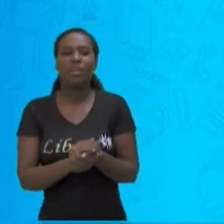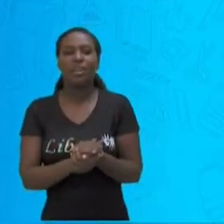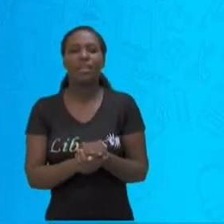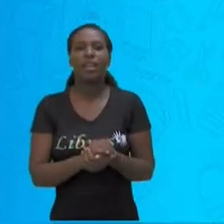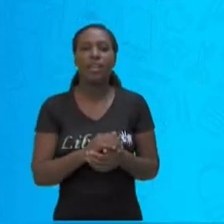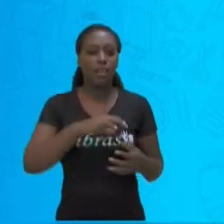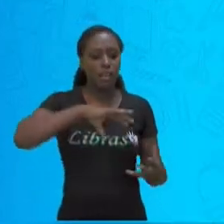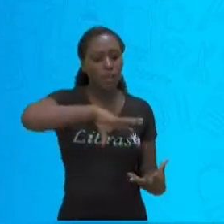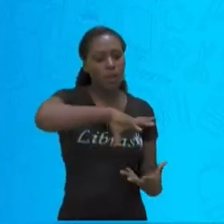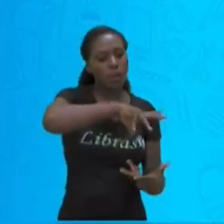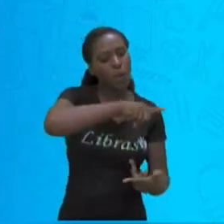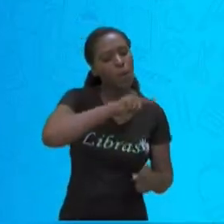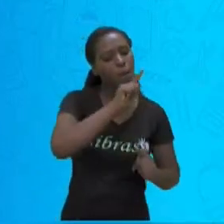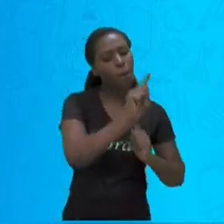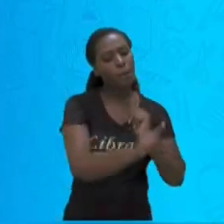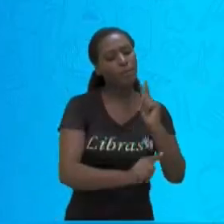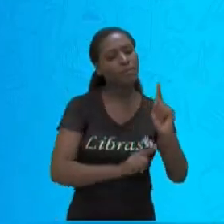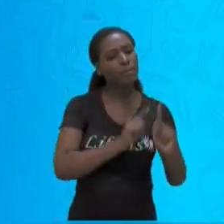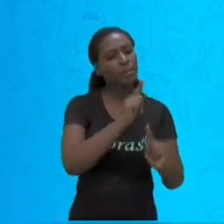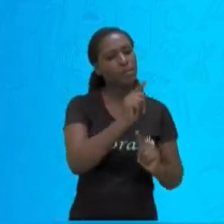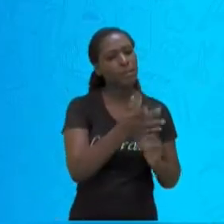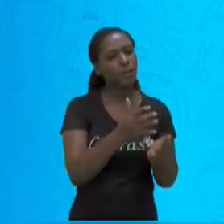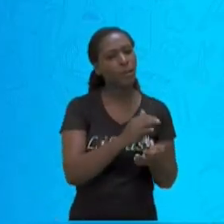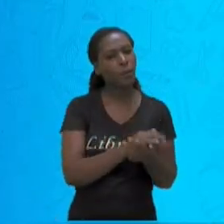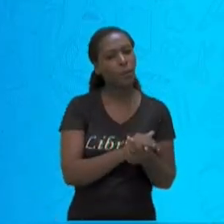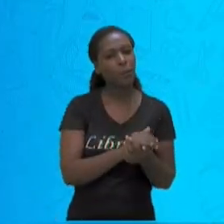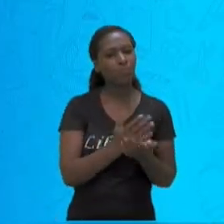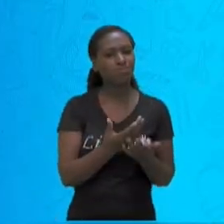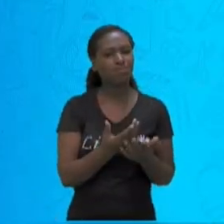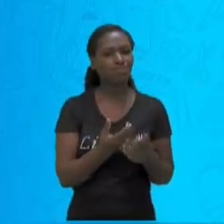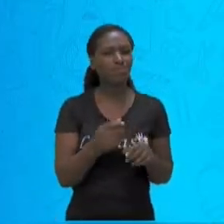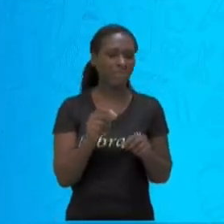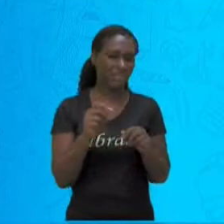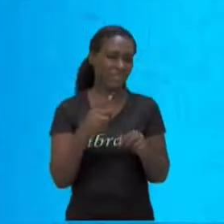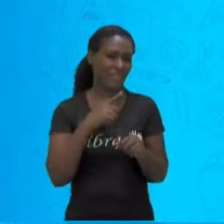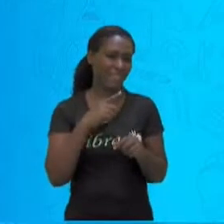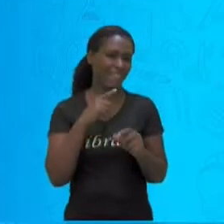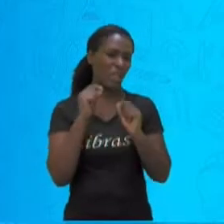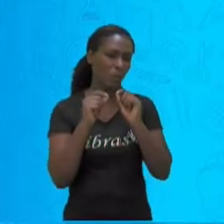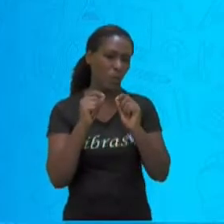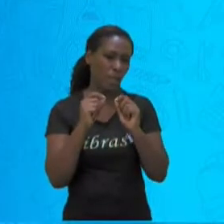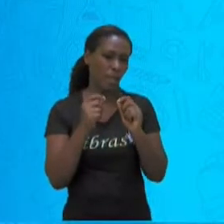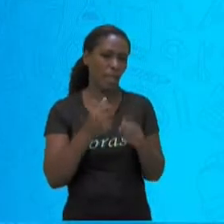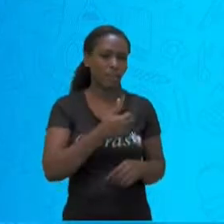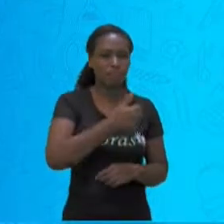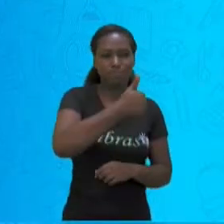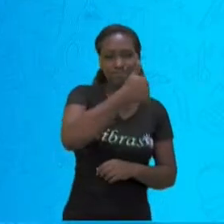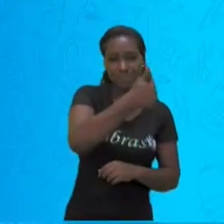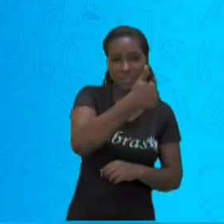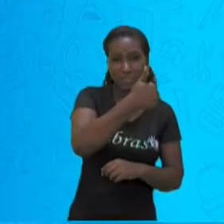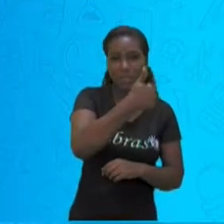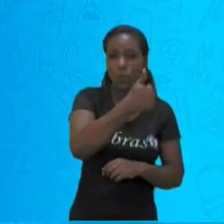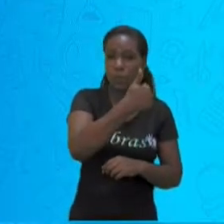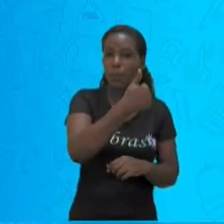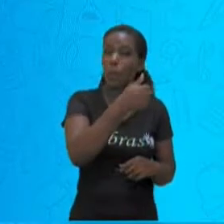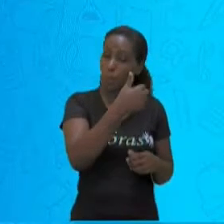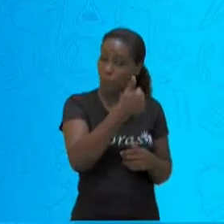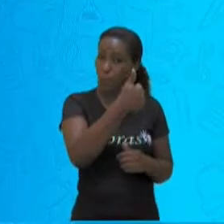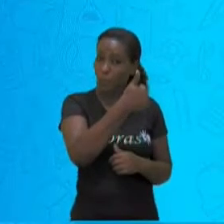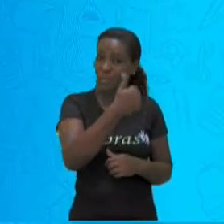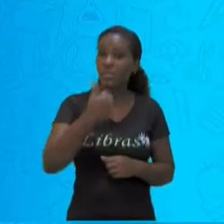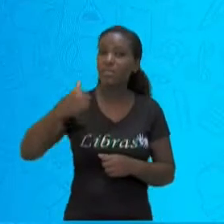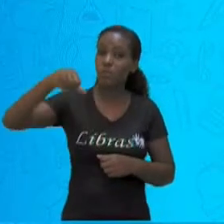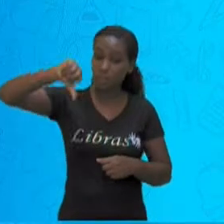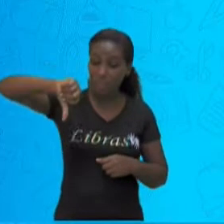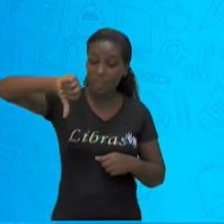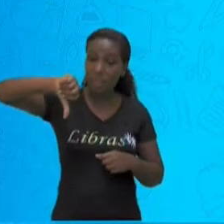Globalização, ao mesmo tempo que faz as diferentes culturas se interagirem,